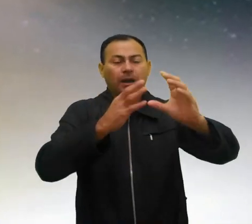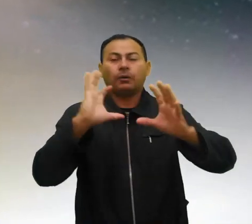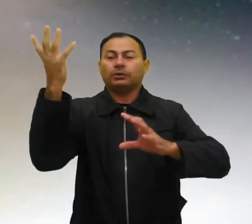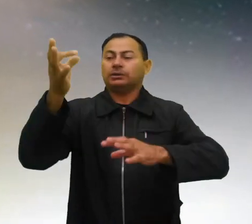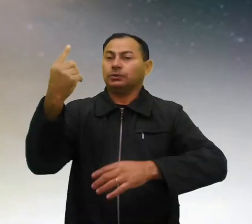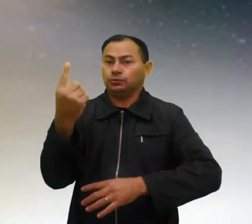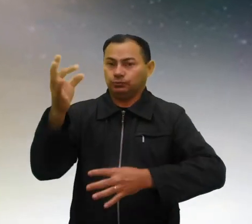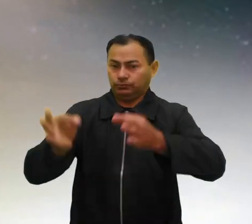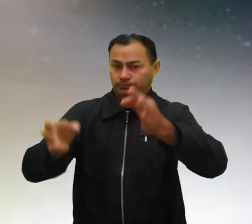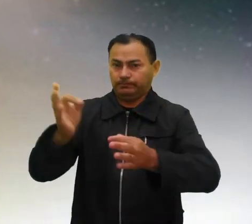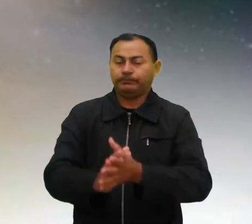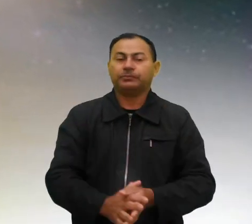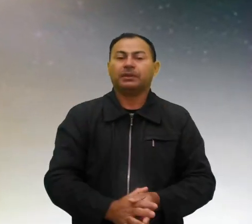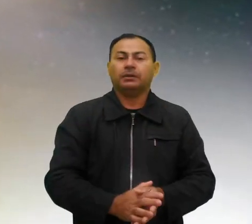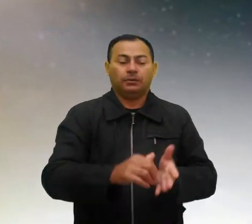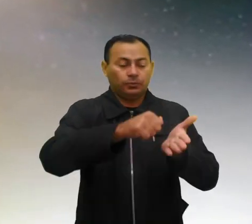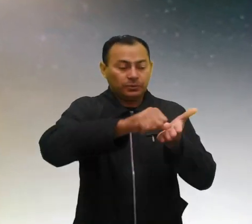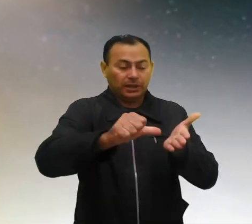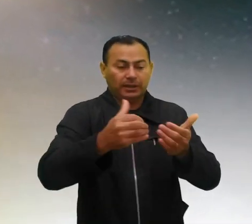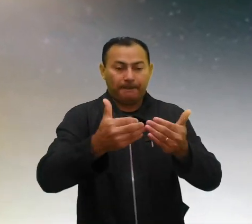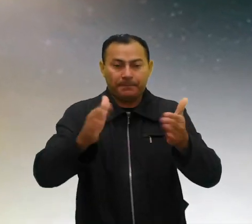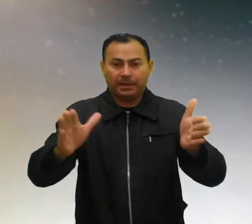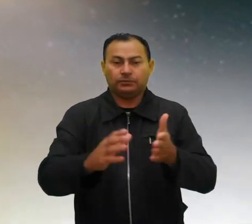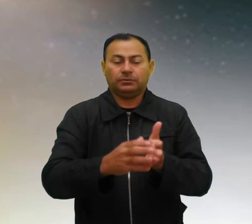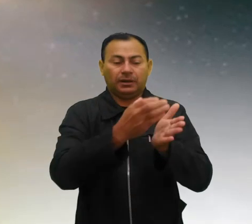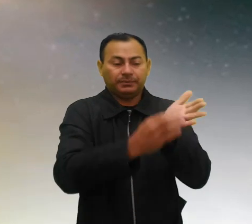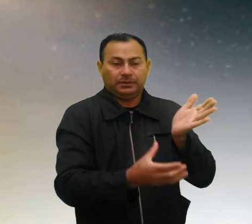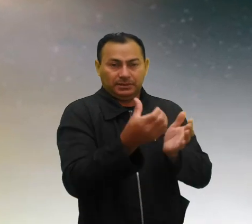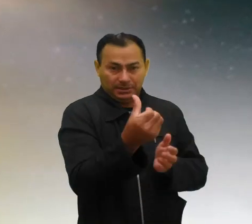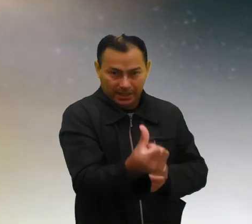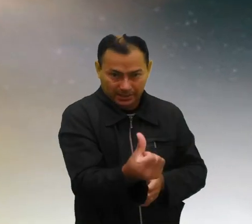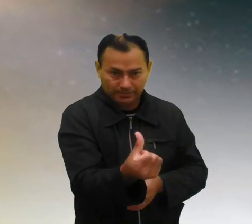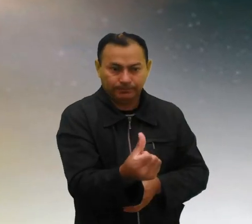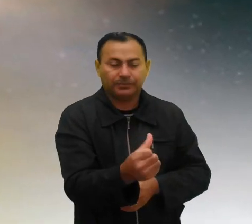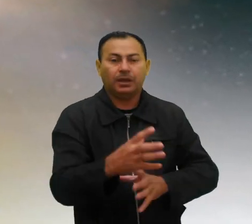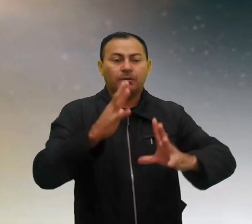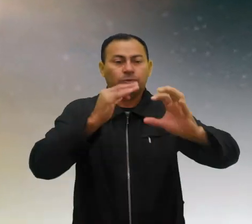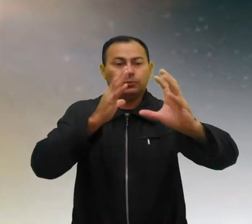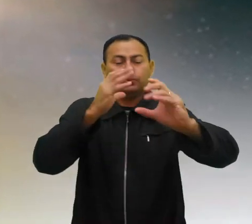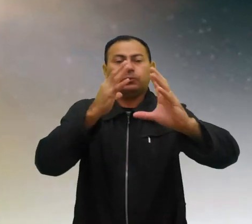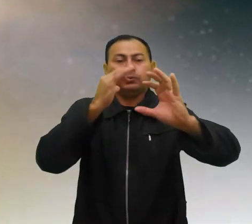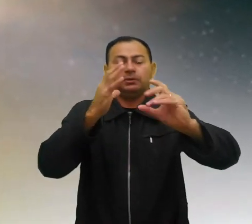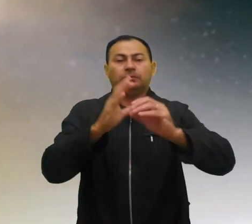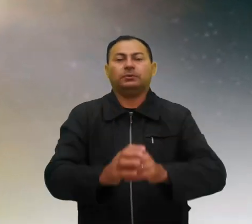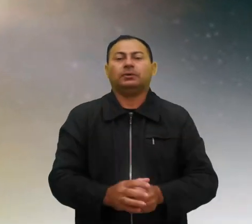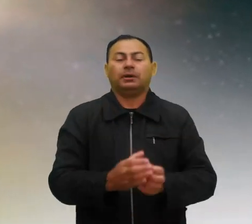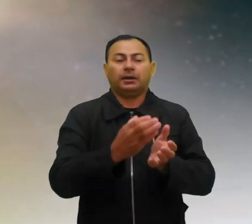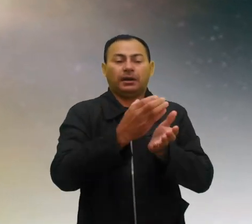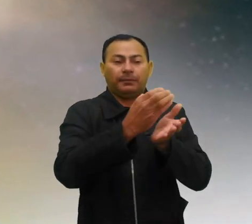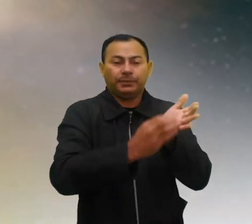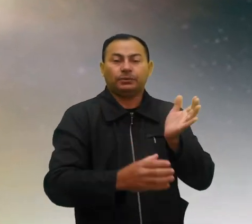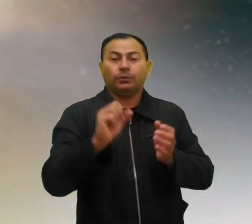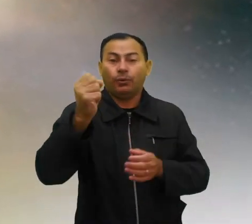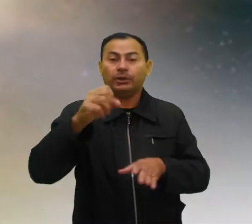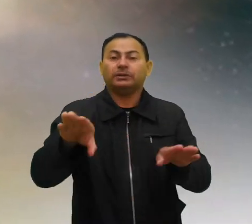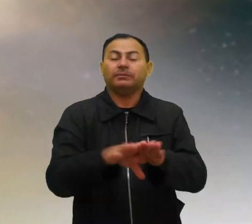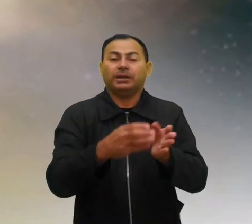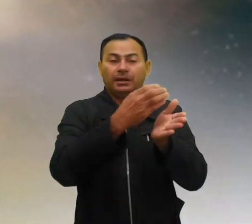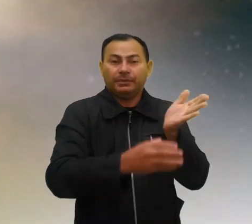acontece um julgamento. Os selos são abertos no capítulo 6, as trombetas tocam nos capítulos 8 e